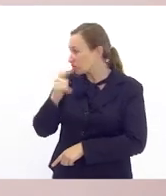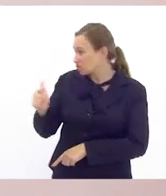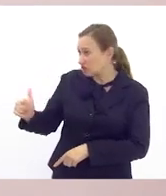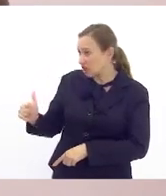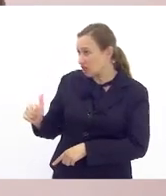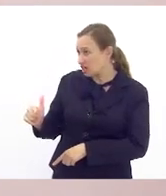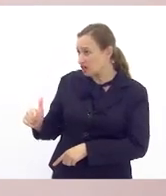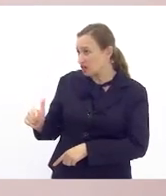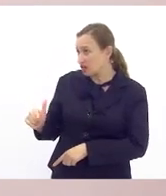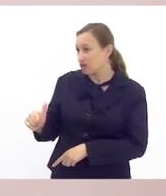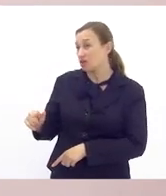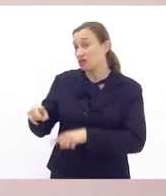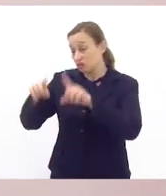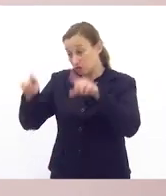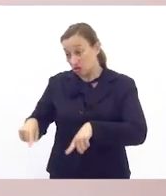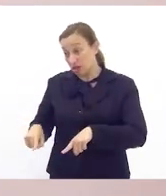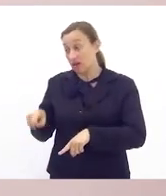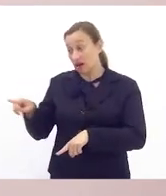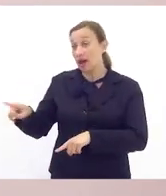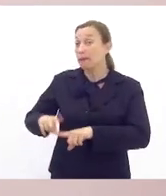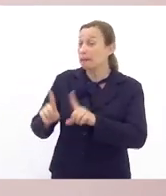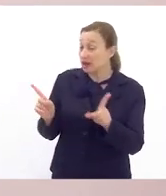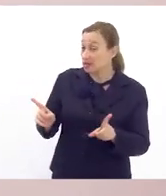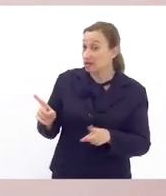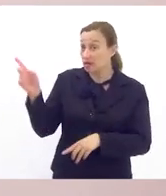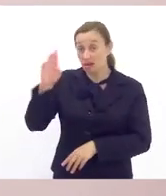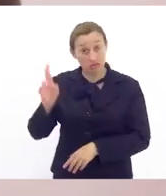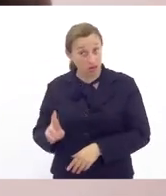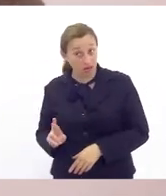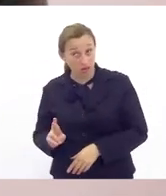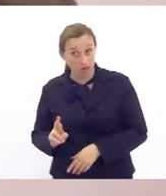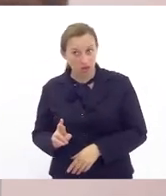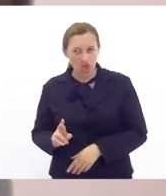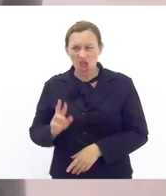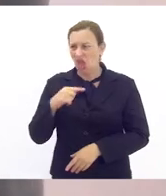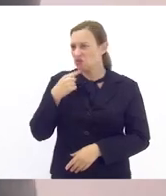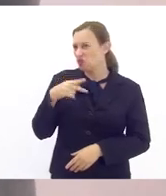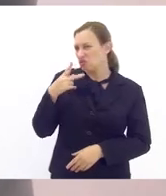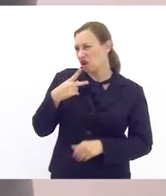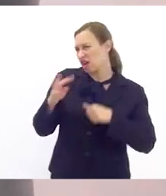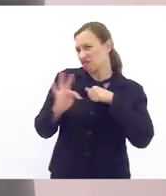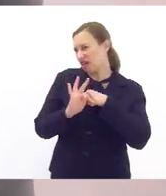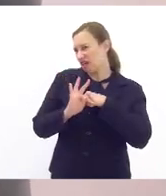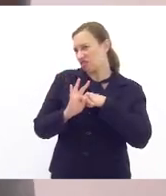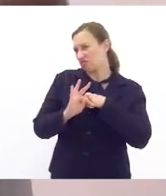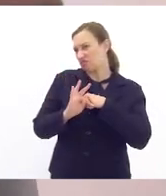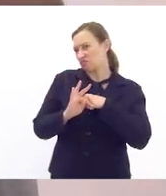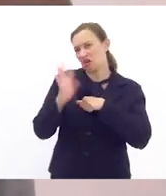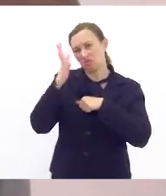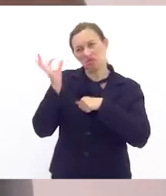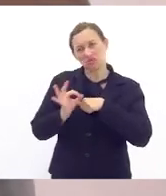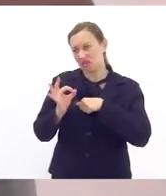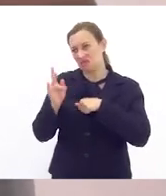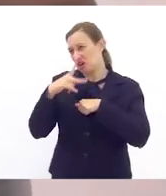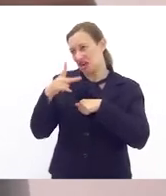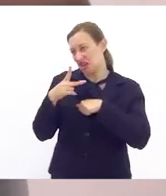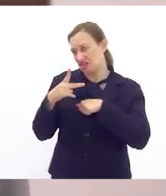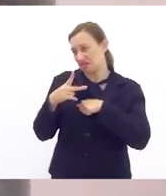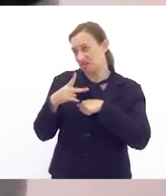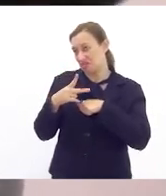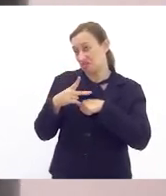o amigo da laje também mas Rezende eu não vou falar do termo técnico uma porque eu não sei falar direito